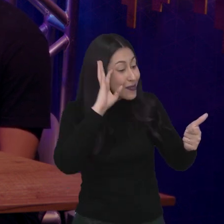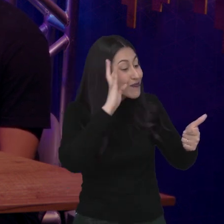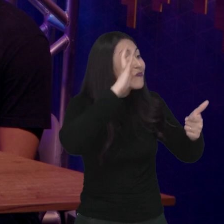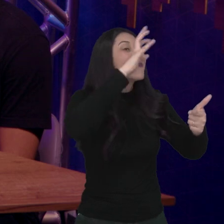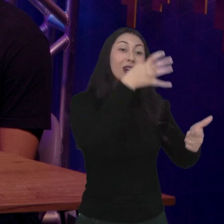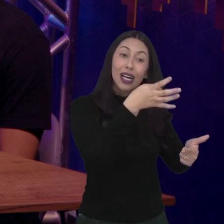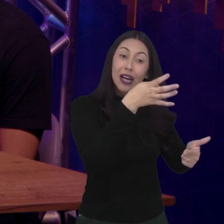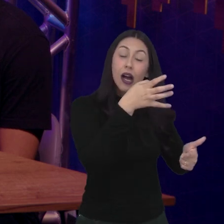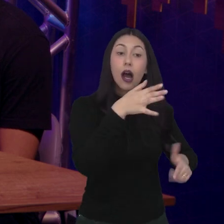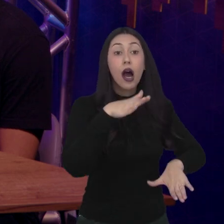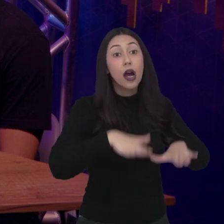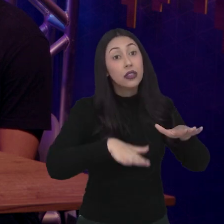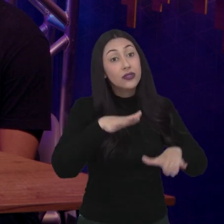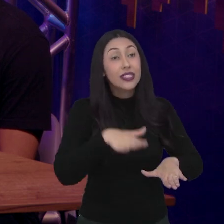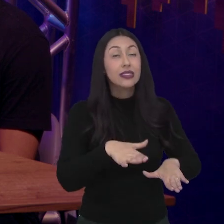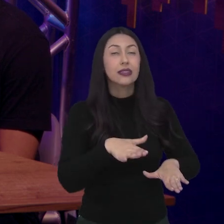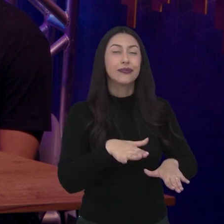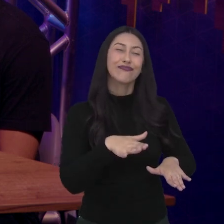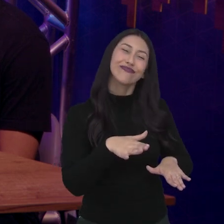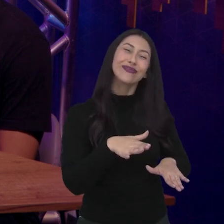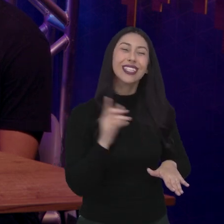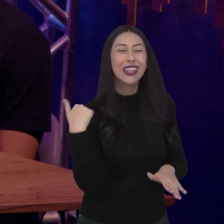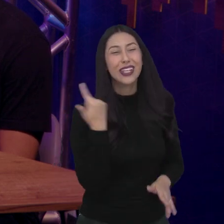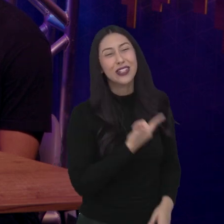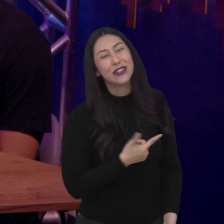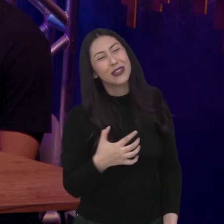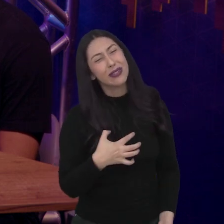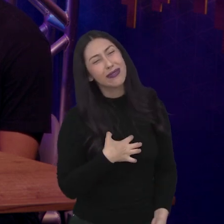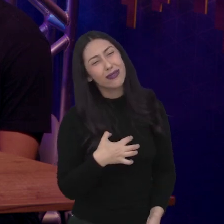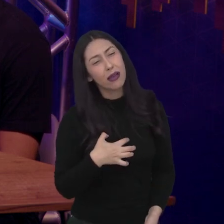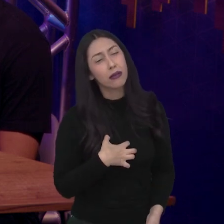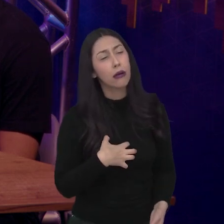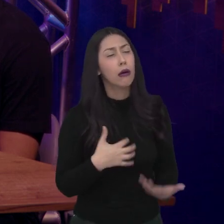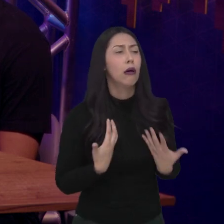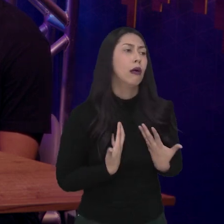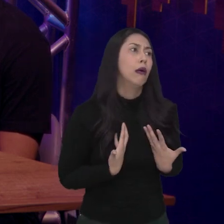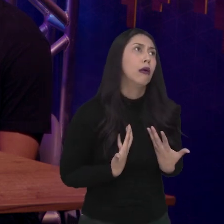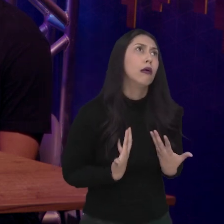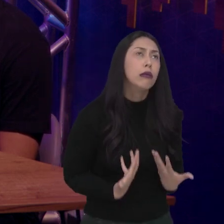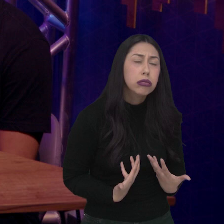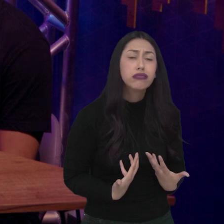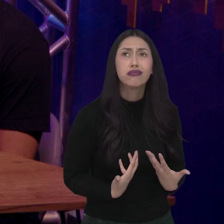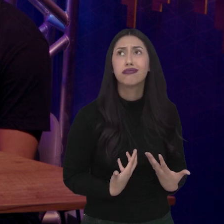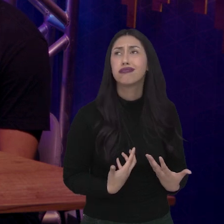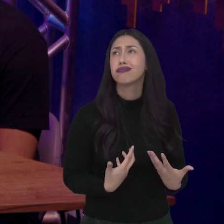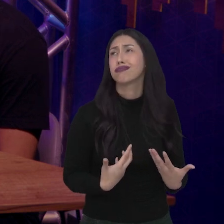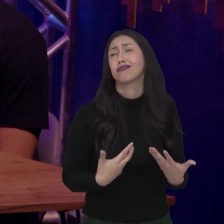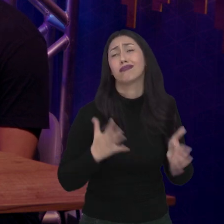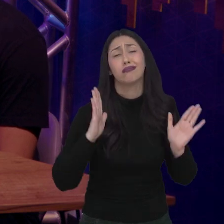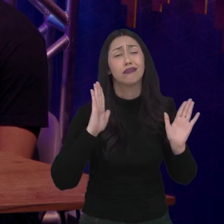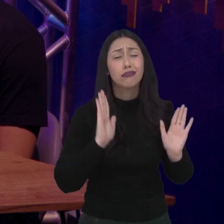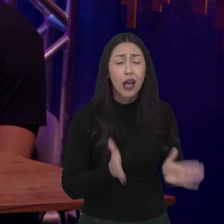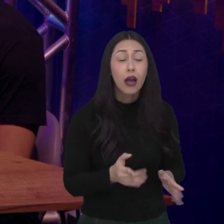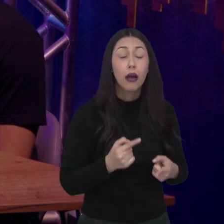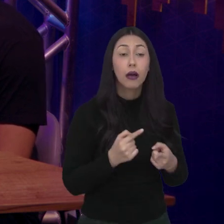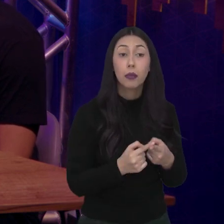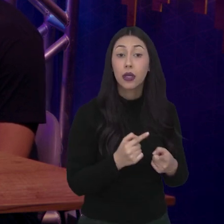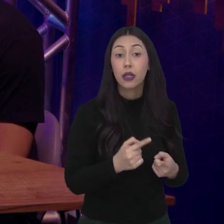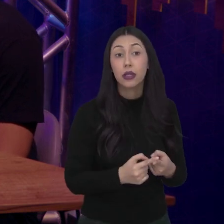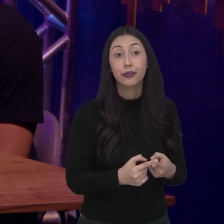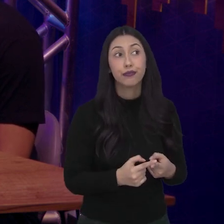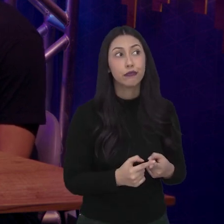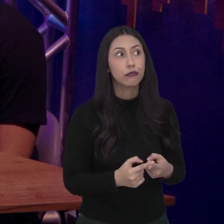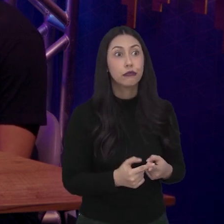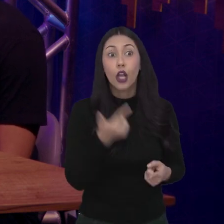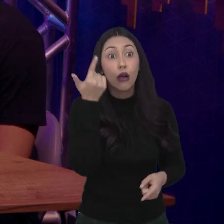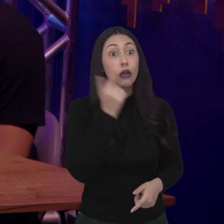problemas. E talvez a gente esteja tão... Às vezes a gente se sente tão atolado, né? Tão preso, porque